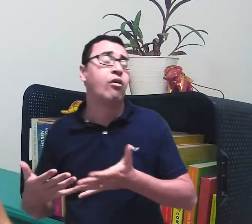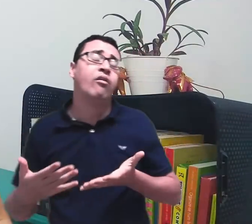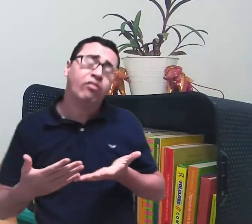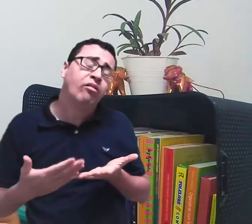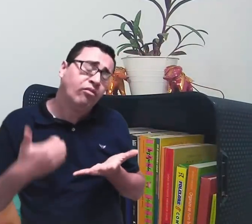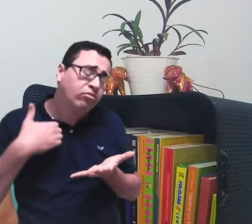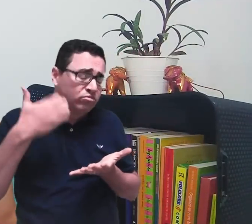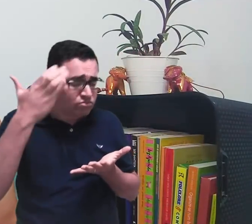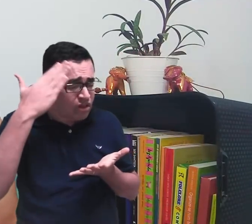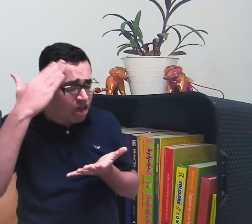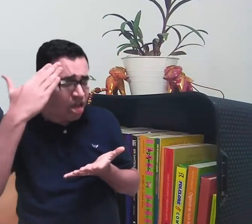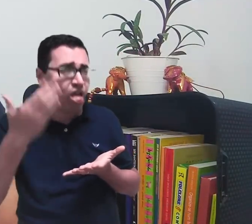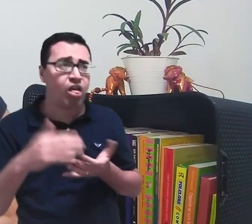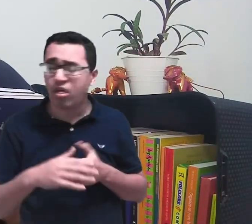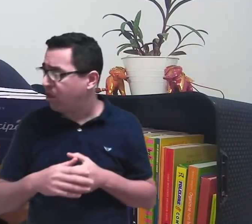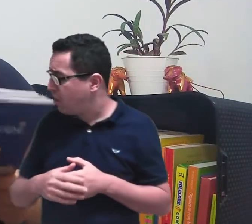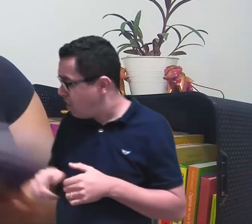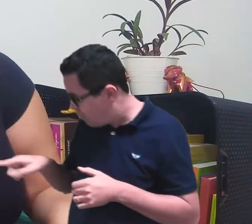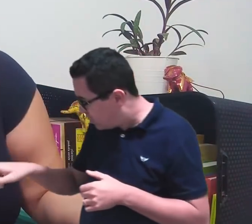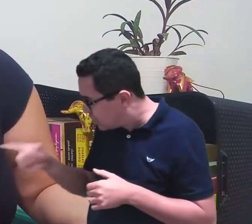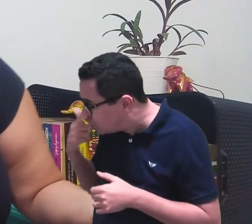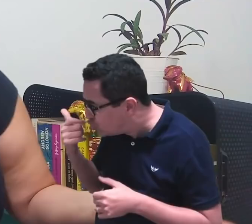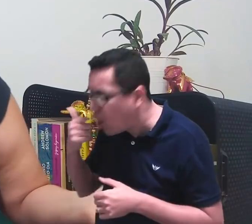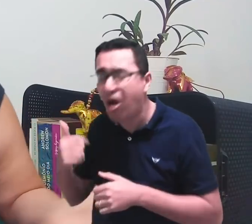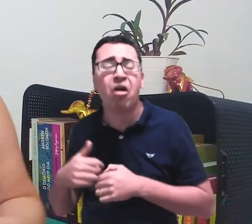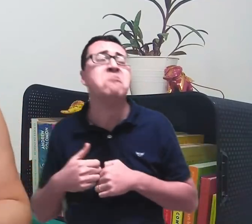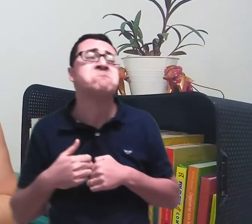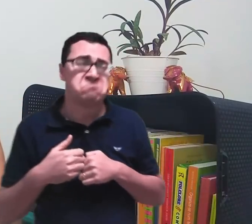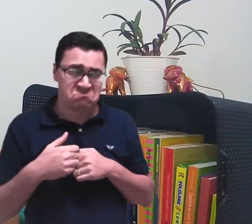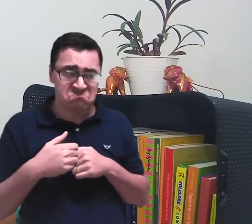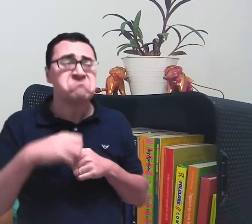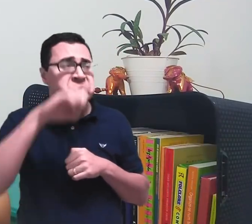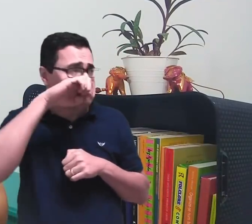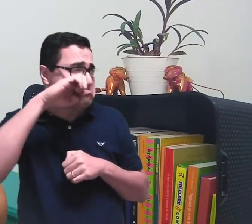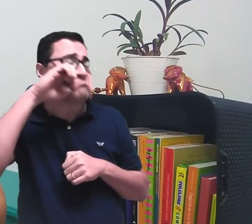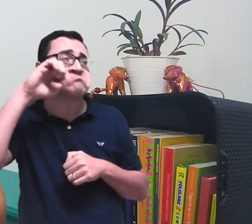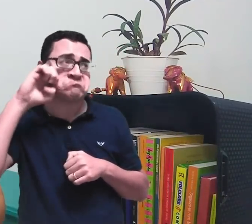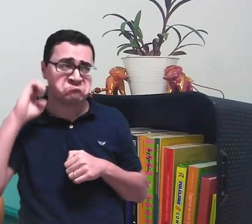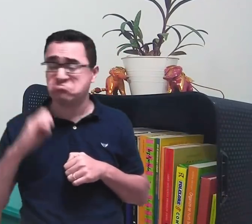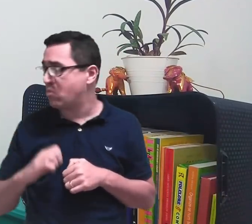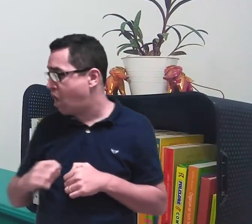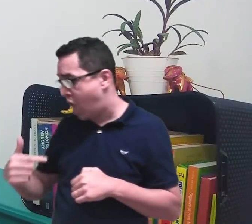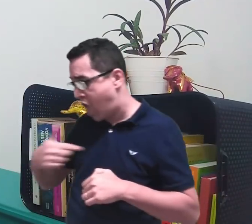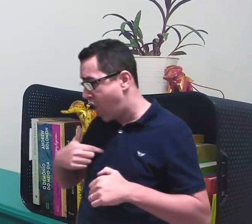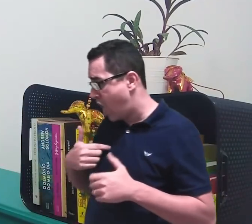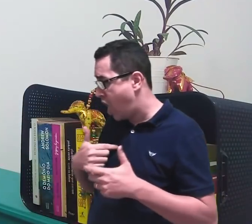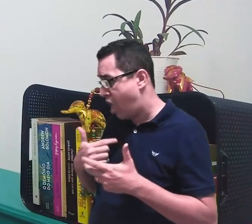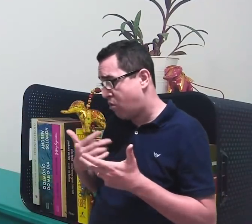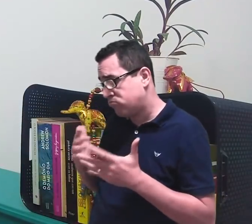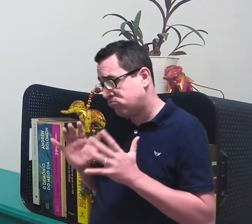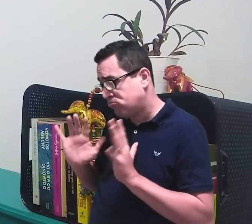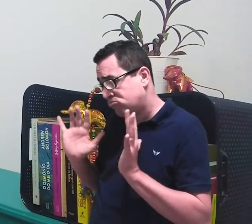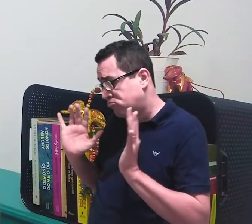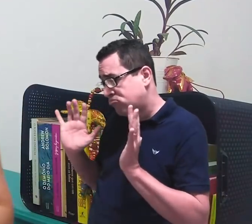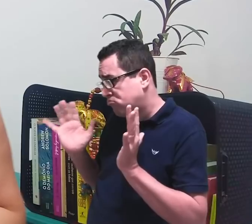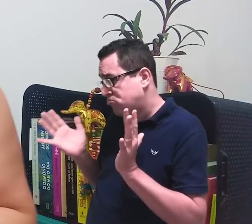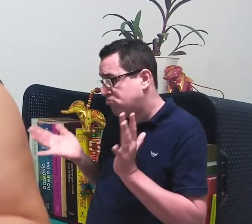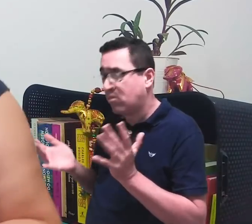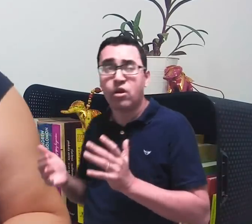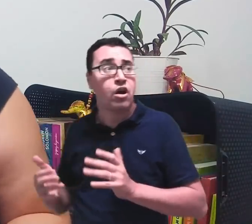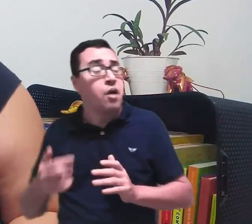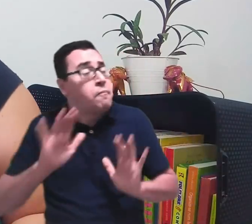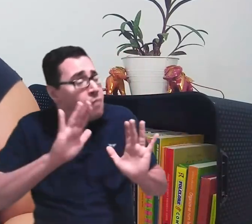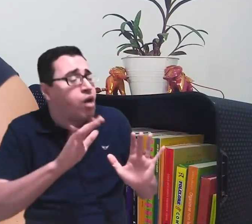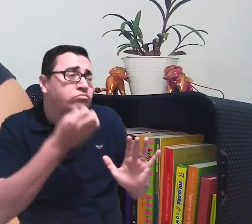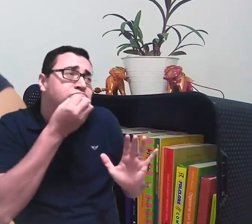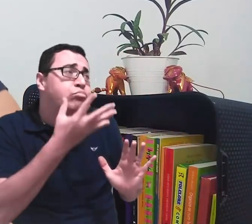chorar? Vou. Então não ganhou nada com isso. Ganhei sim, disse a raposa. Graças